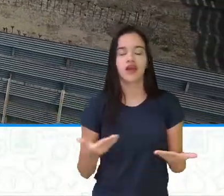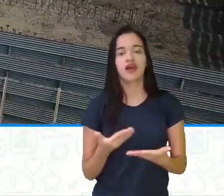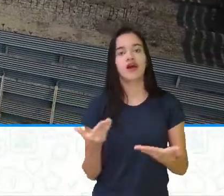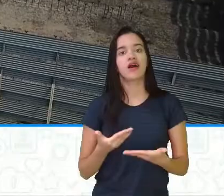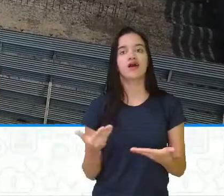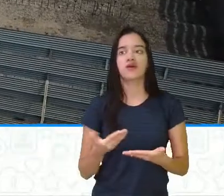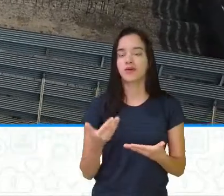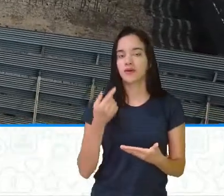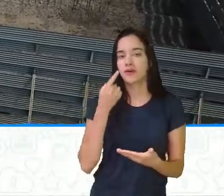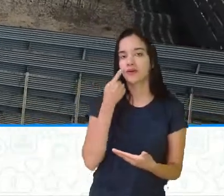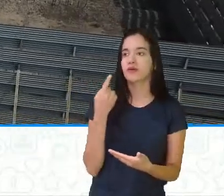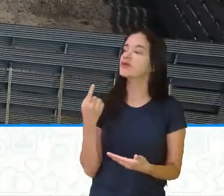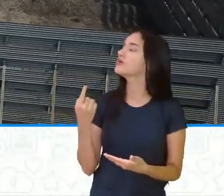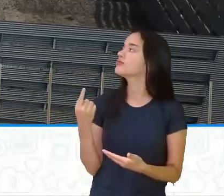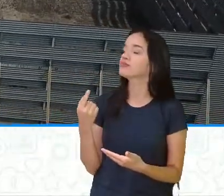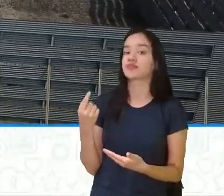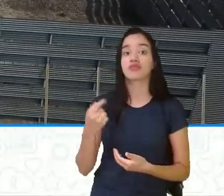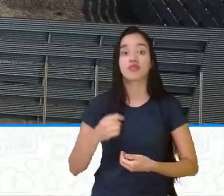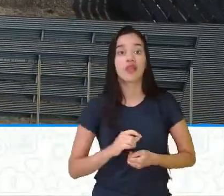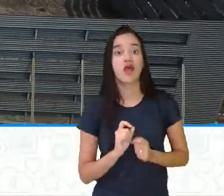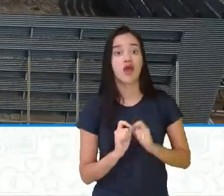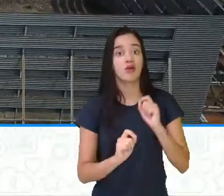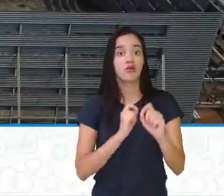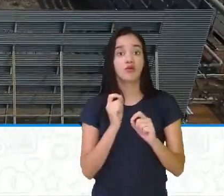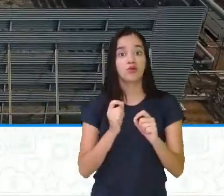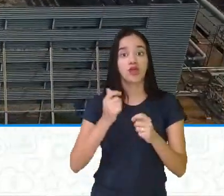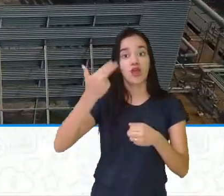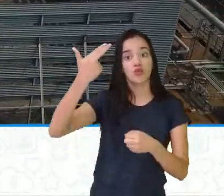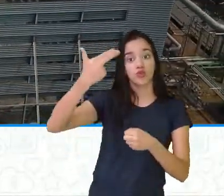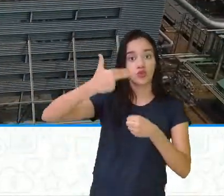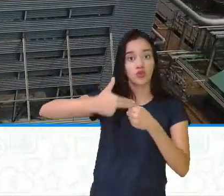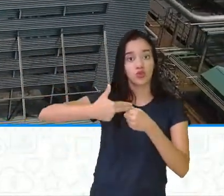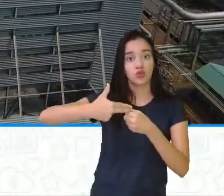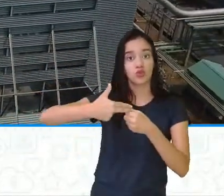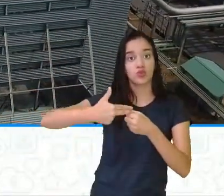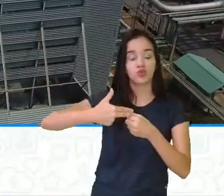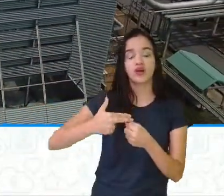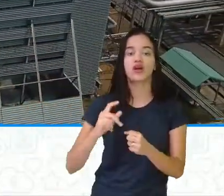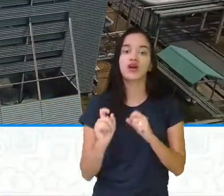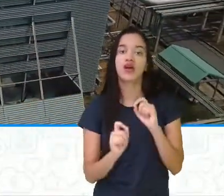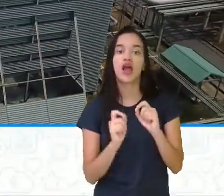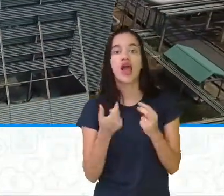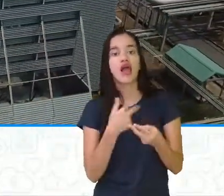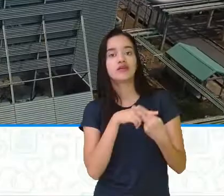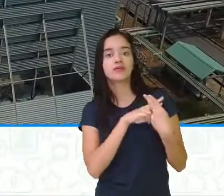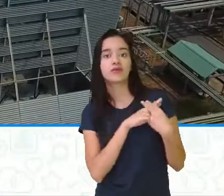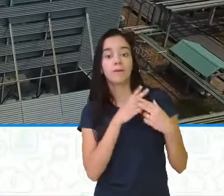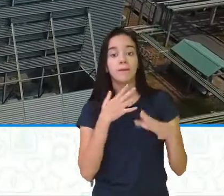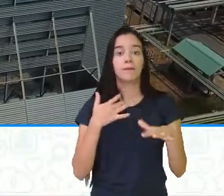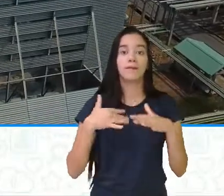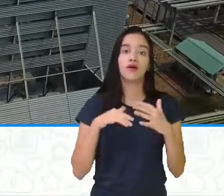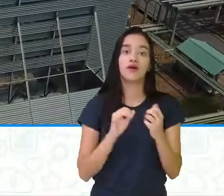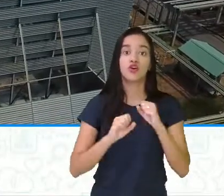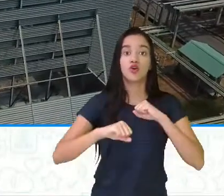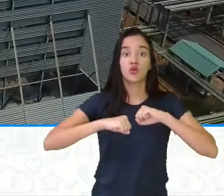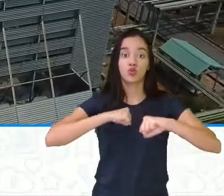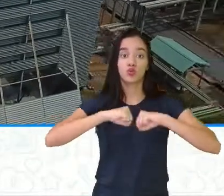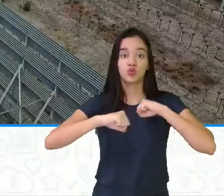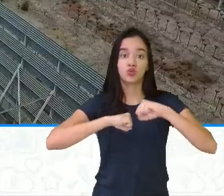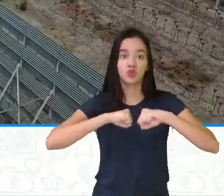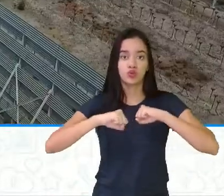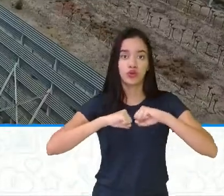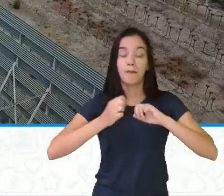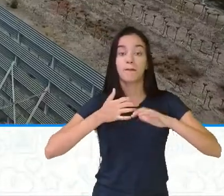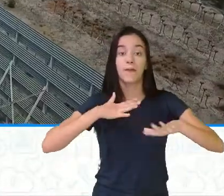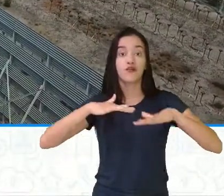de combustíveis fósseis. São aqueles combustíveis responsáveis, gente, pela movimentação de motores,